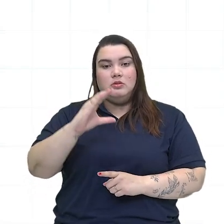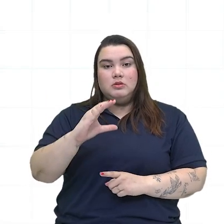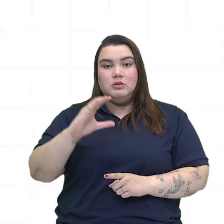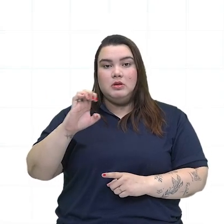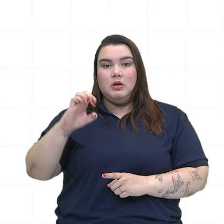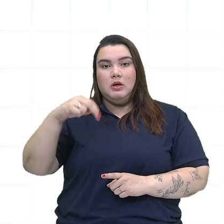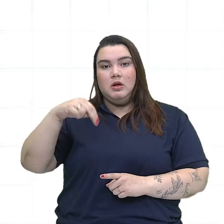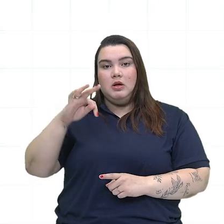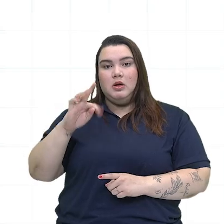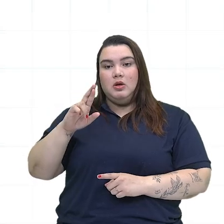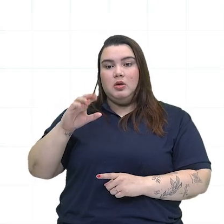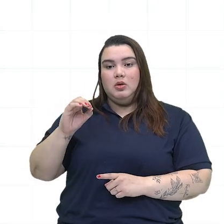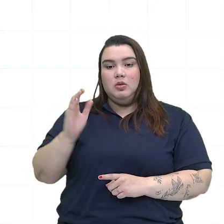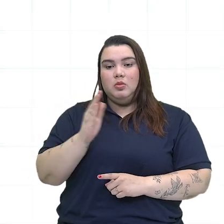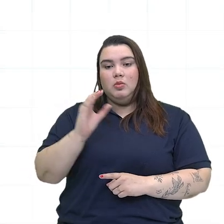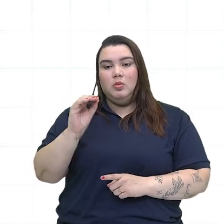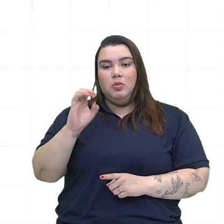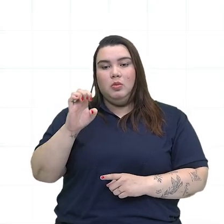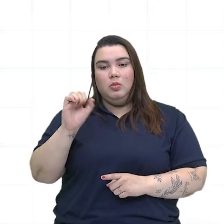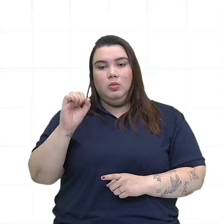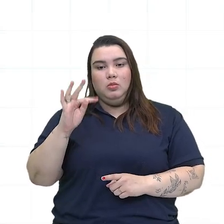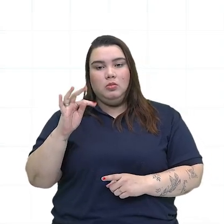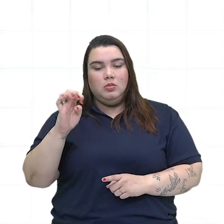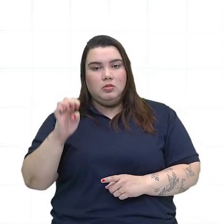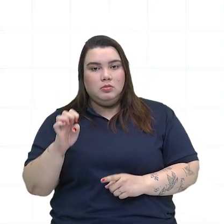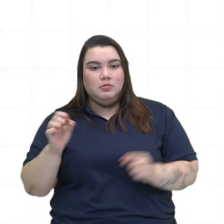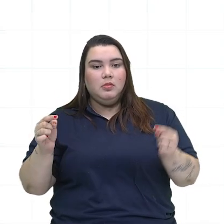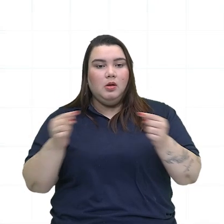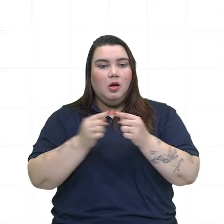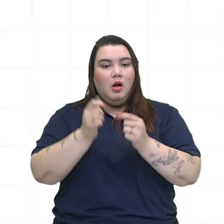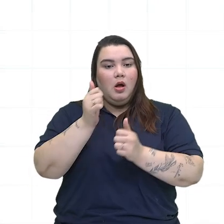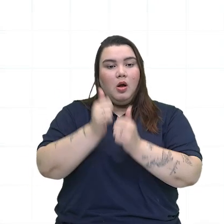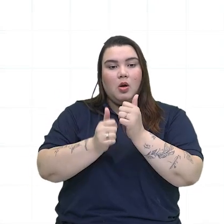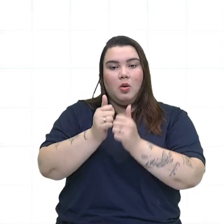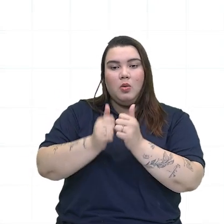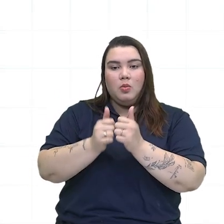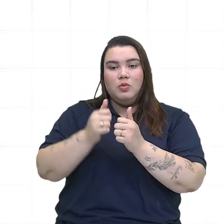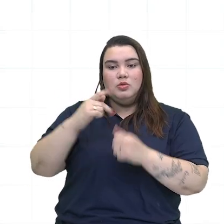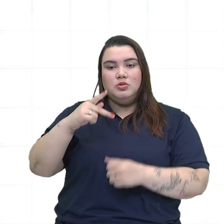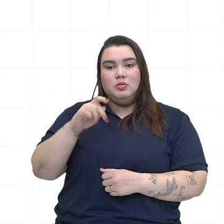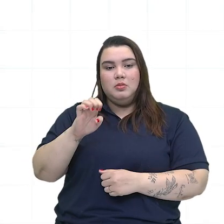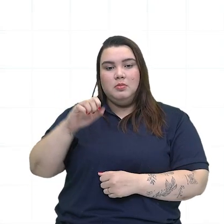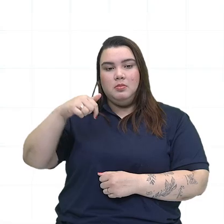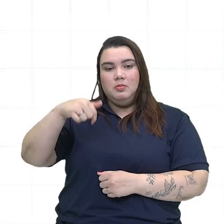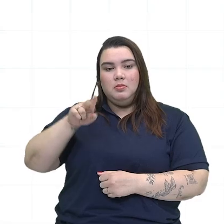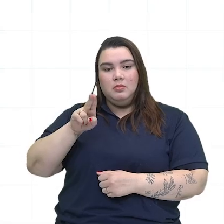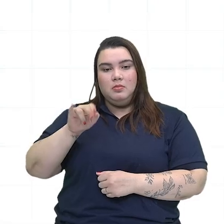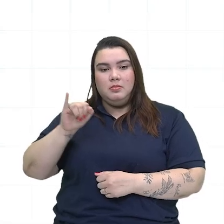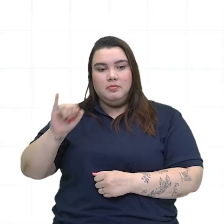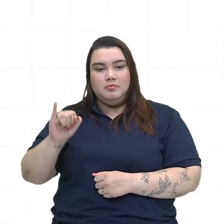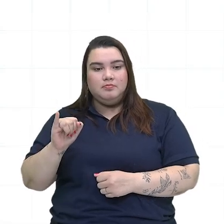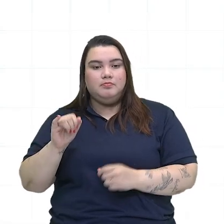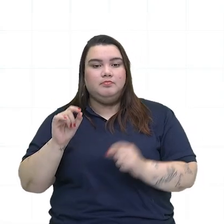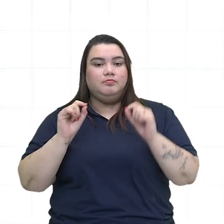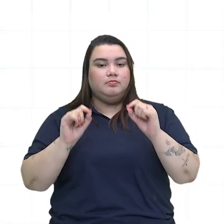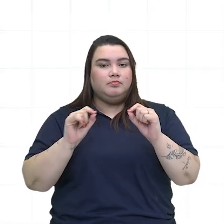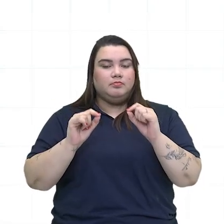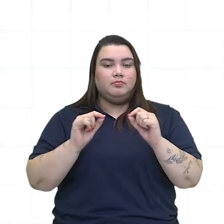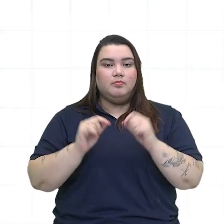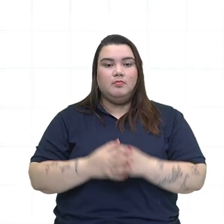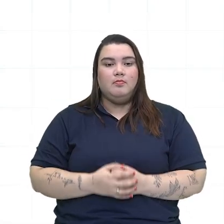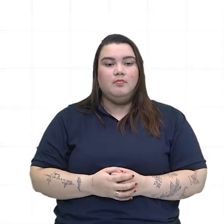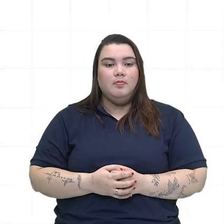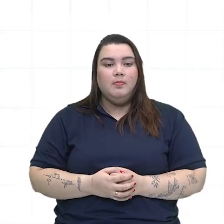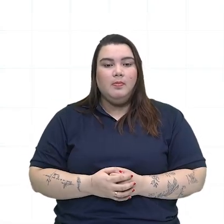centro-oeste, nós escolhemos um prato chamado arroz de pequi. Então, o arroz de pequi,